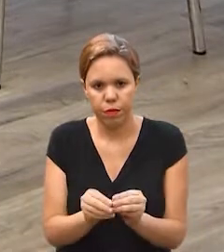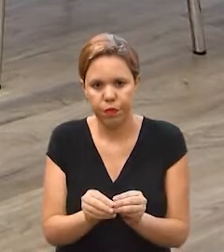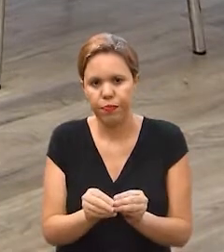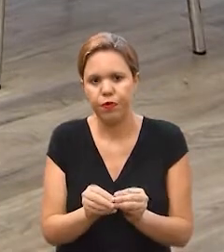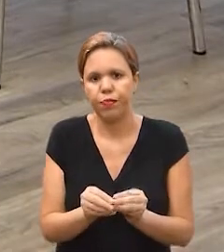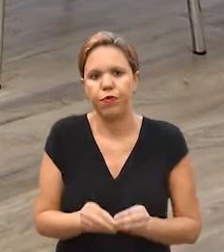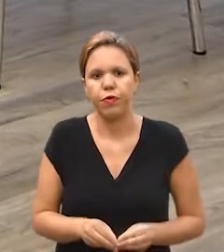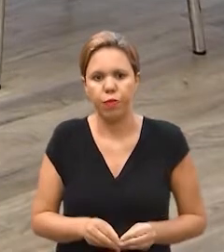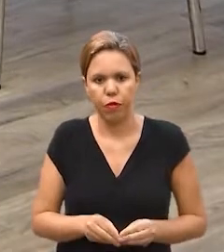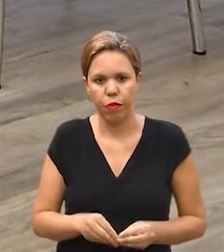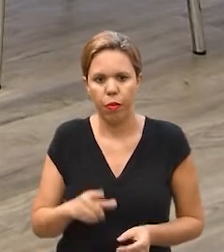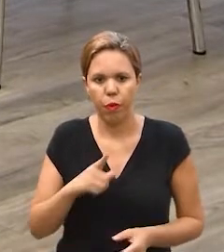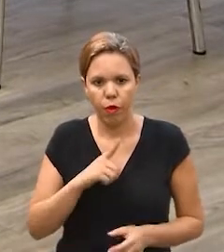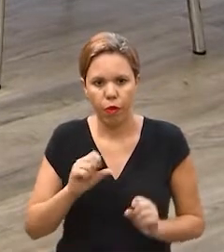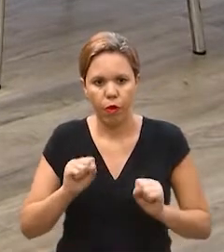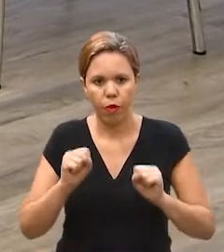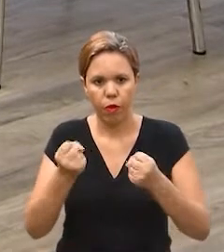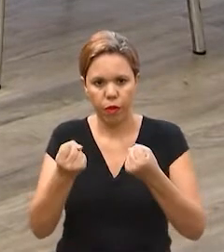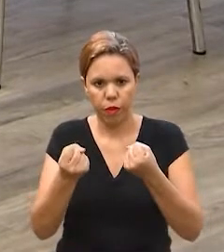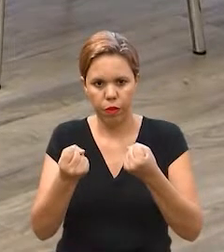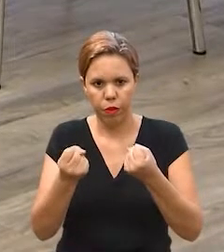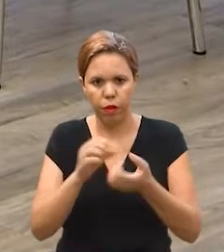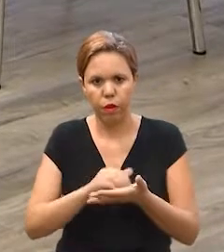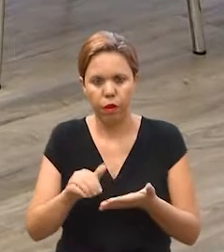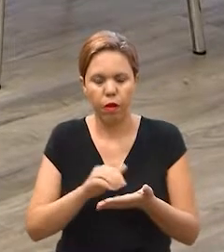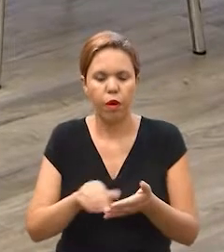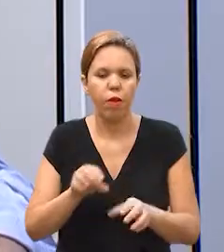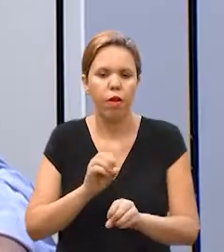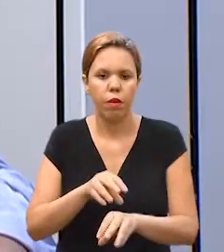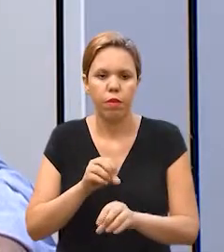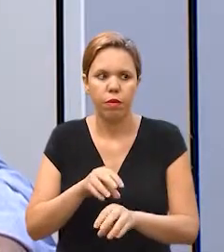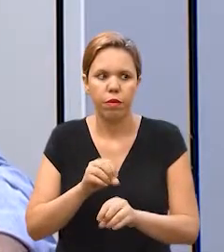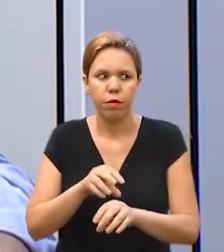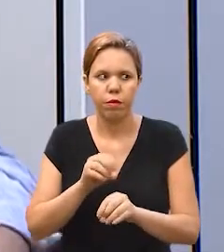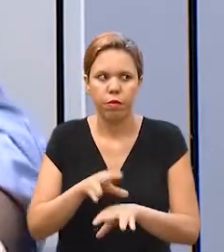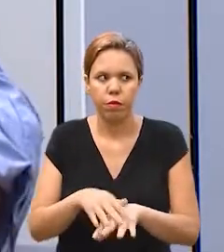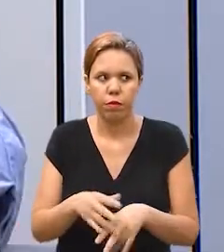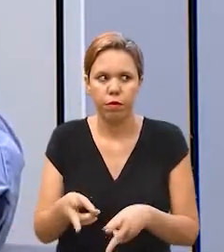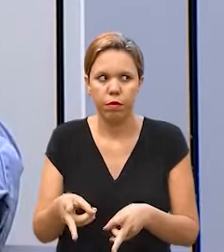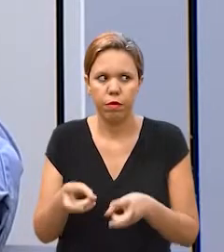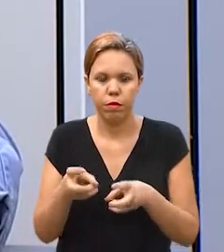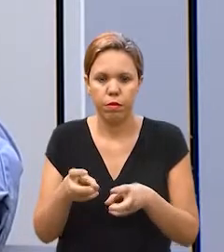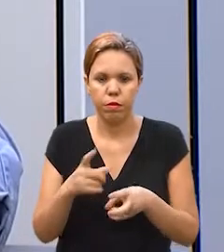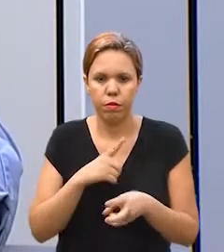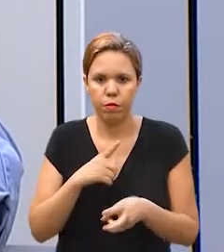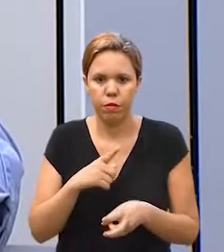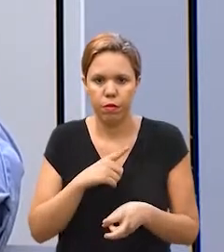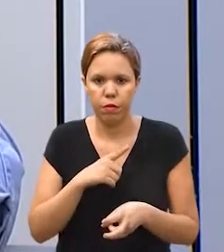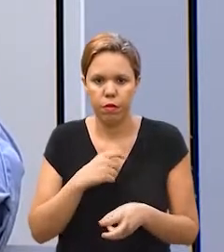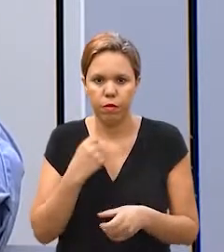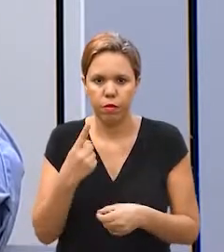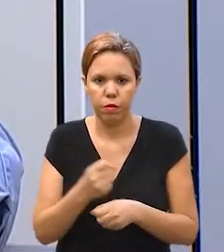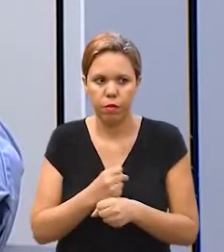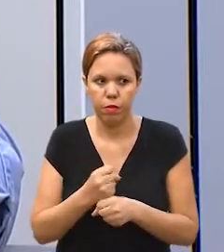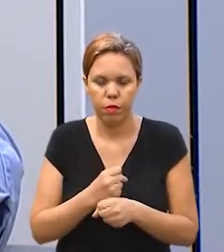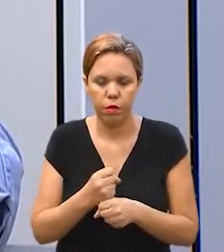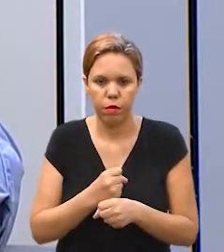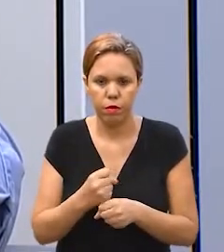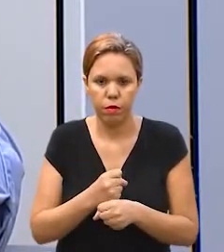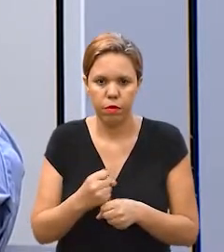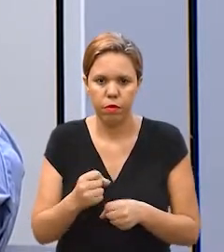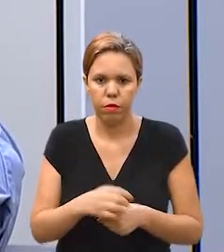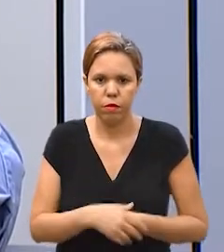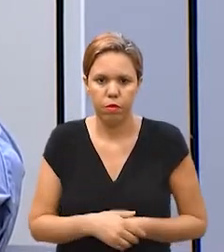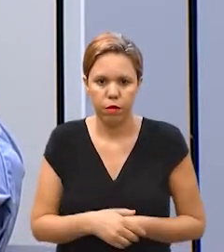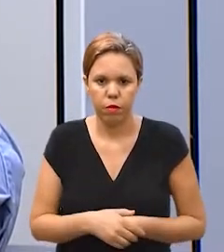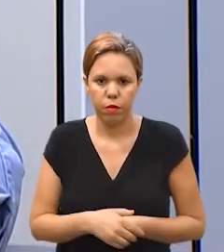assim, é que existe um esforço por parte da Secretaria de Educação, mas eu percebo que ele teve, em alguns anos, uma